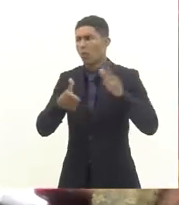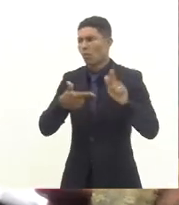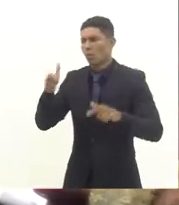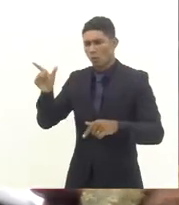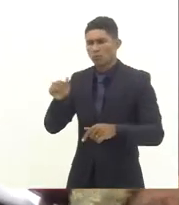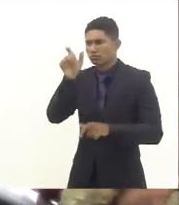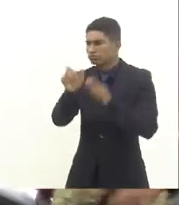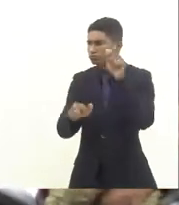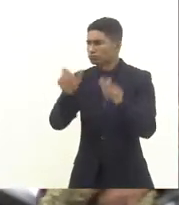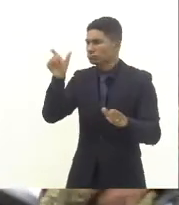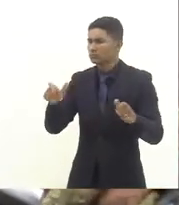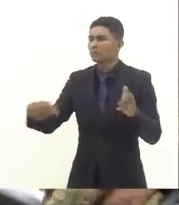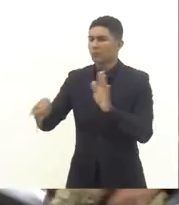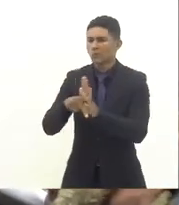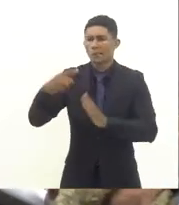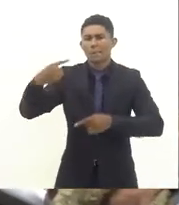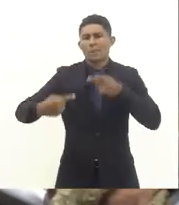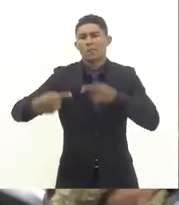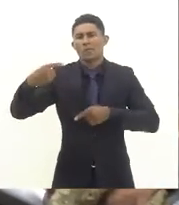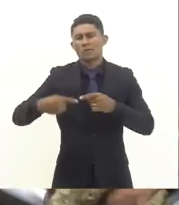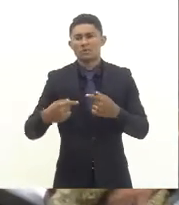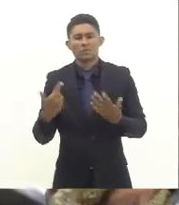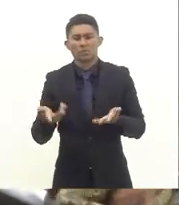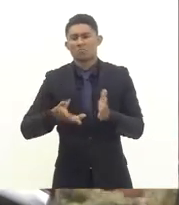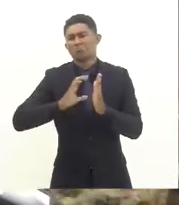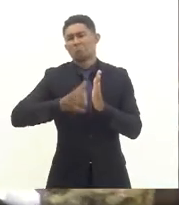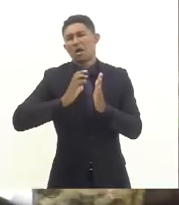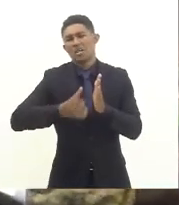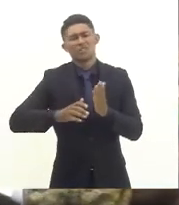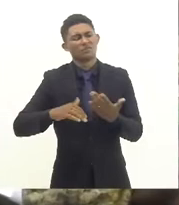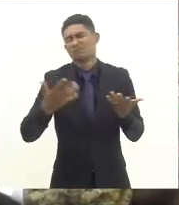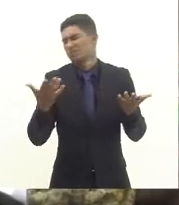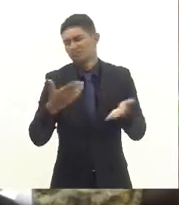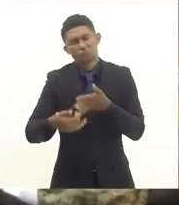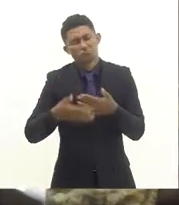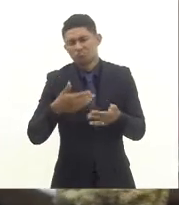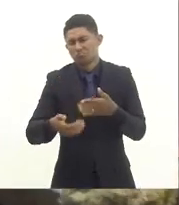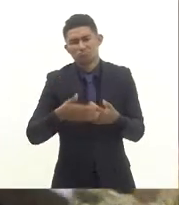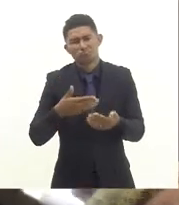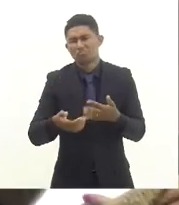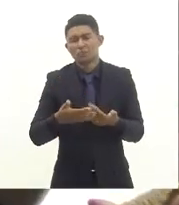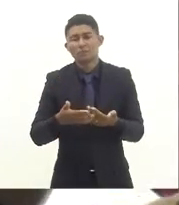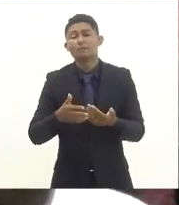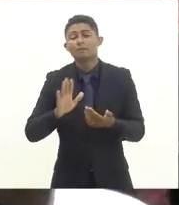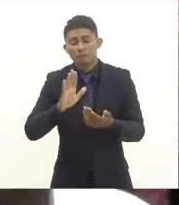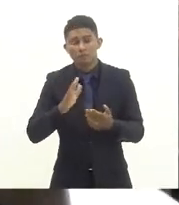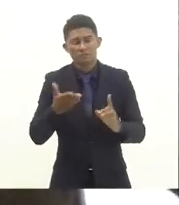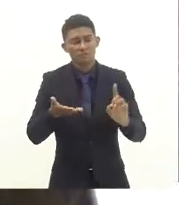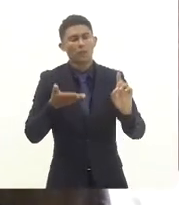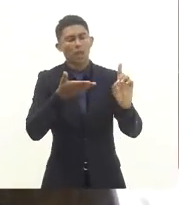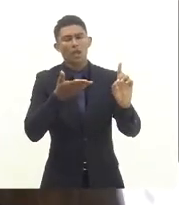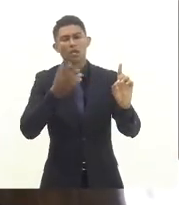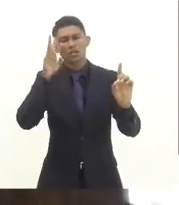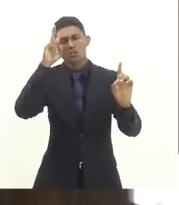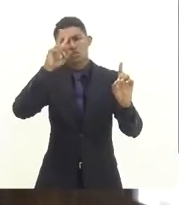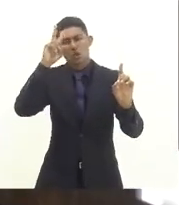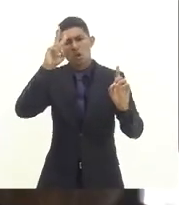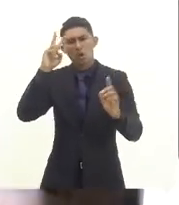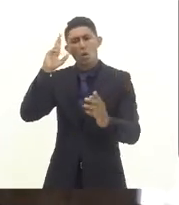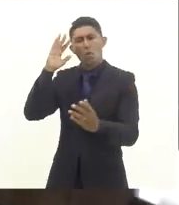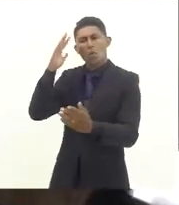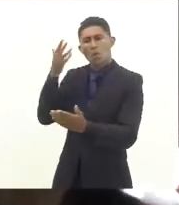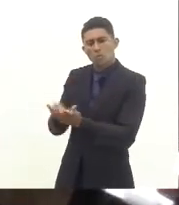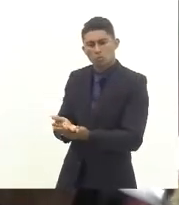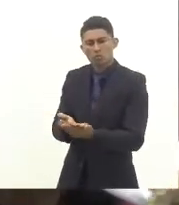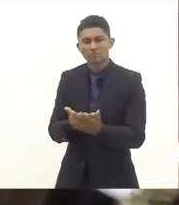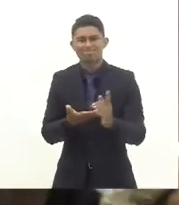nacional independentemente do juízo partidário ideológico que a gente possa fazer tem uma trajetória daquelas que